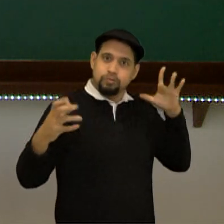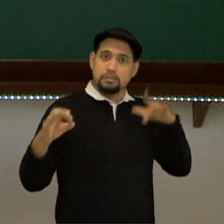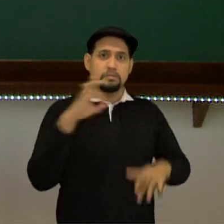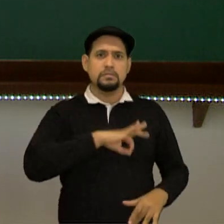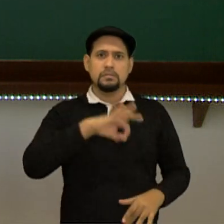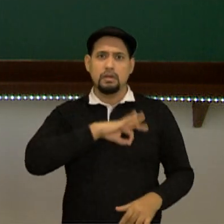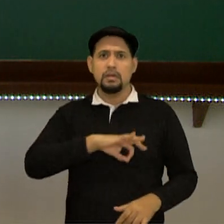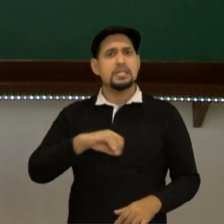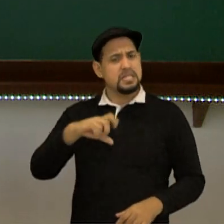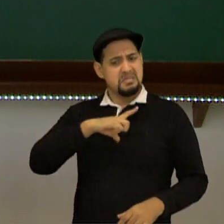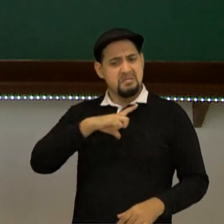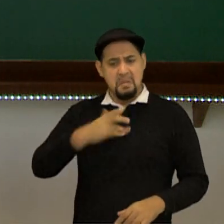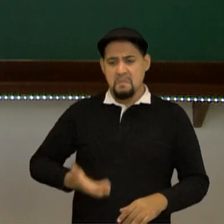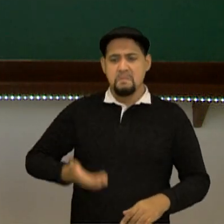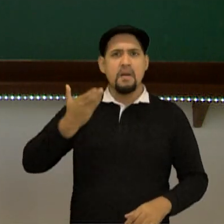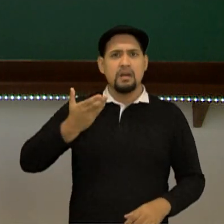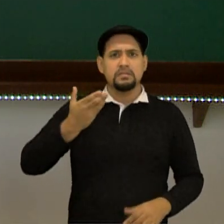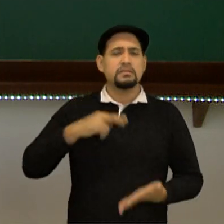Se tivesse mais